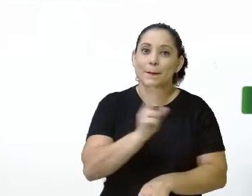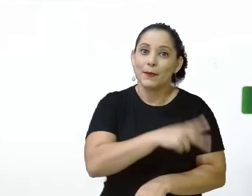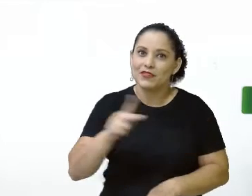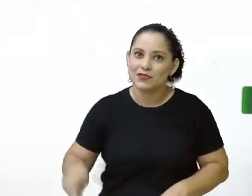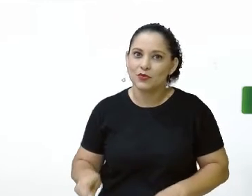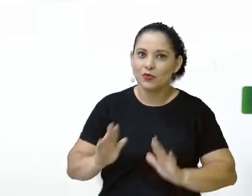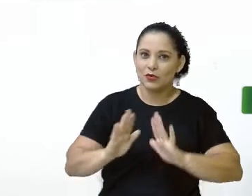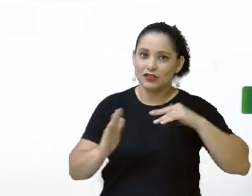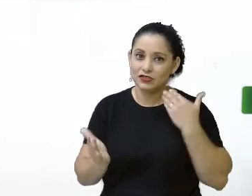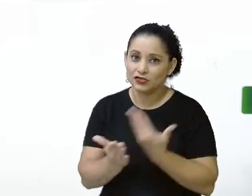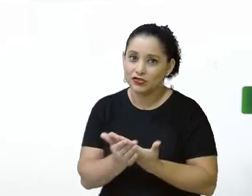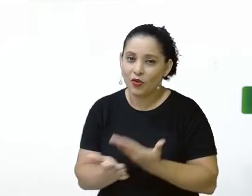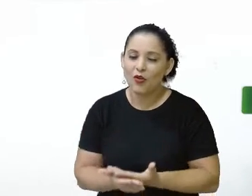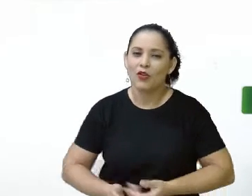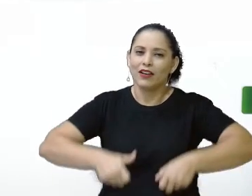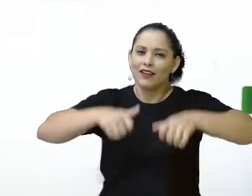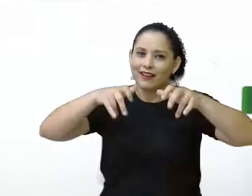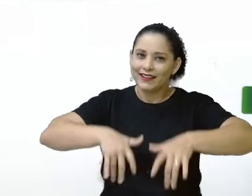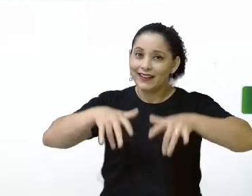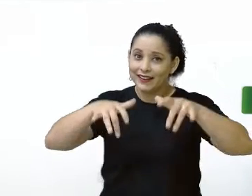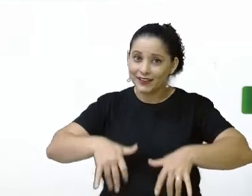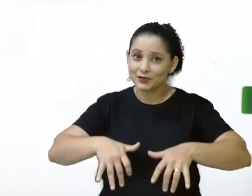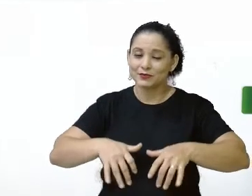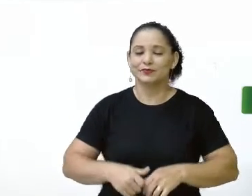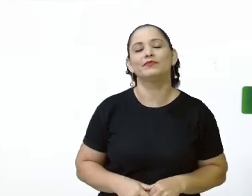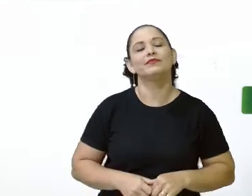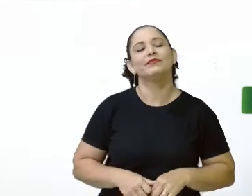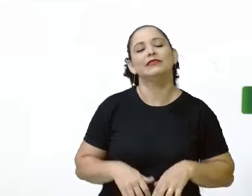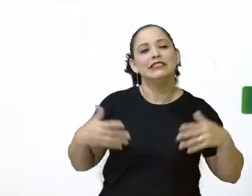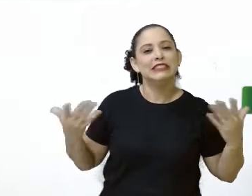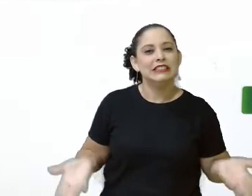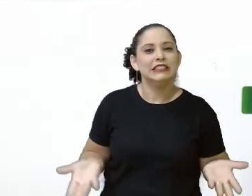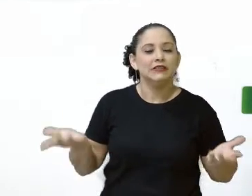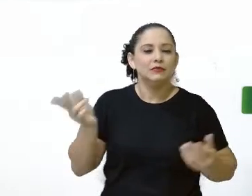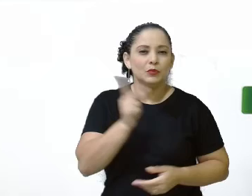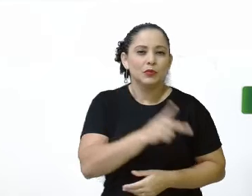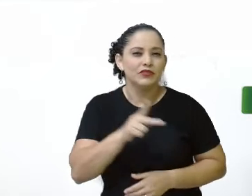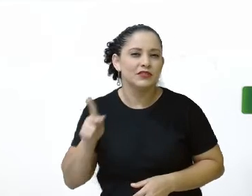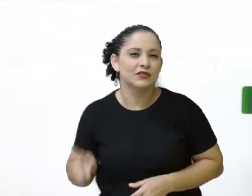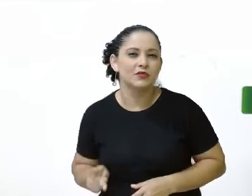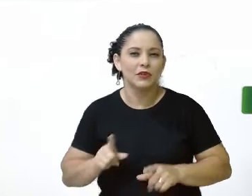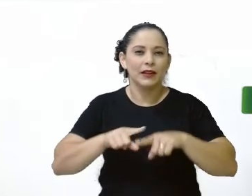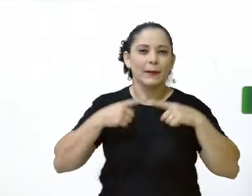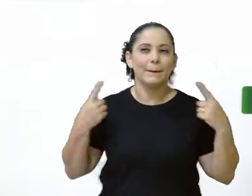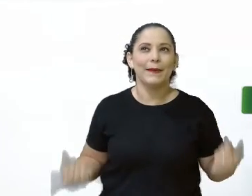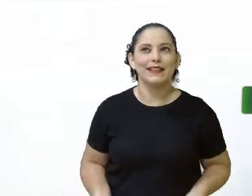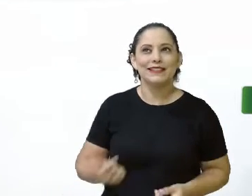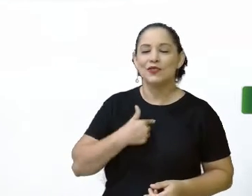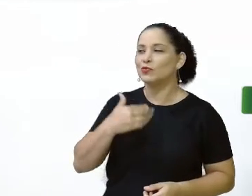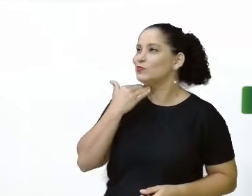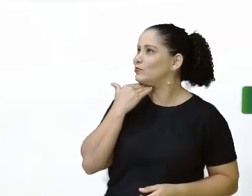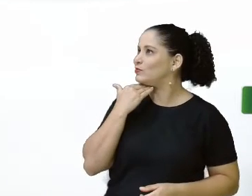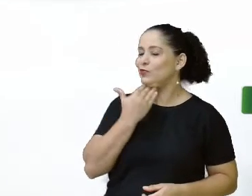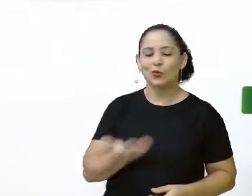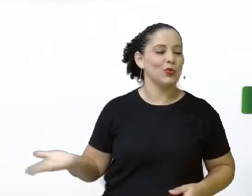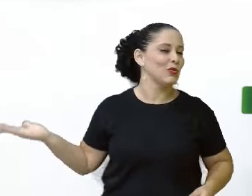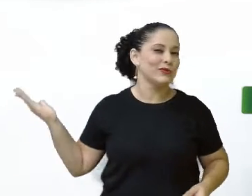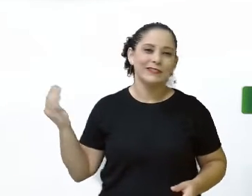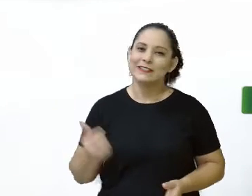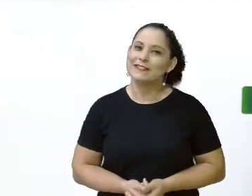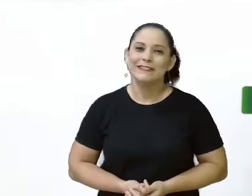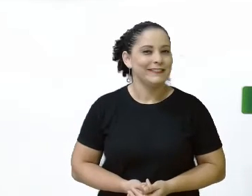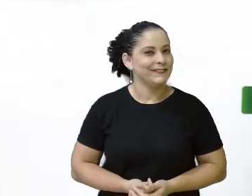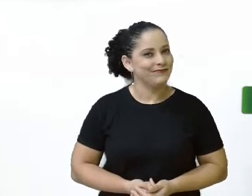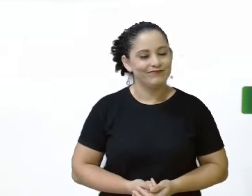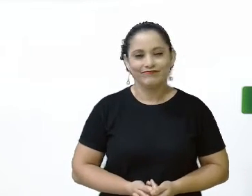tua escola. Eita, professora, mas eu não consegui baixar o